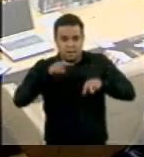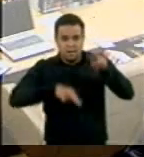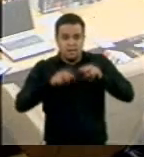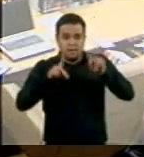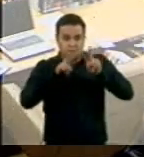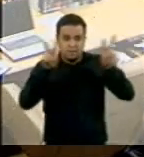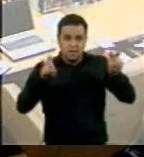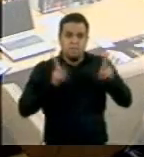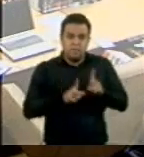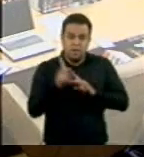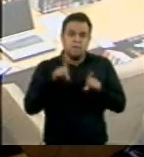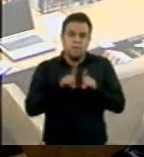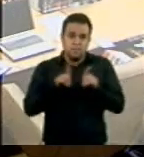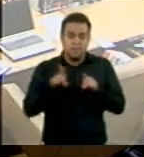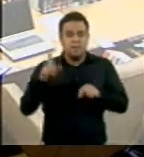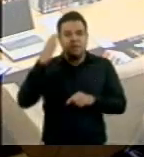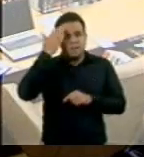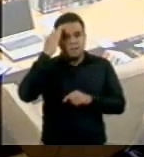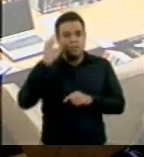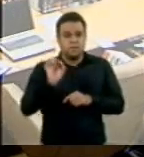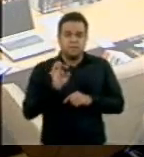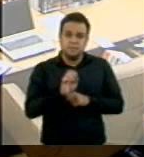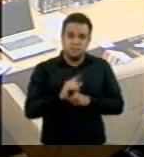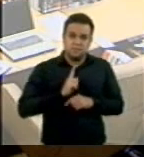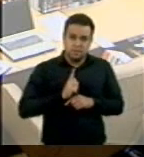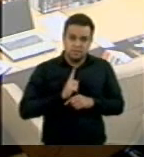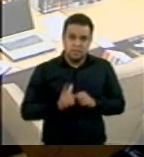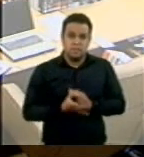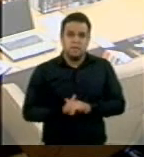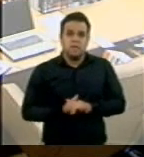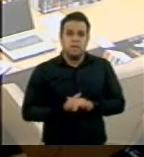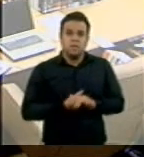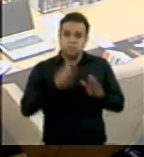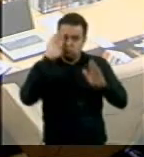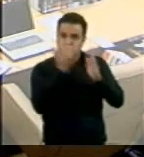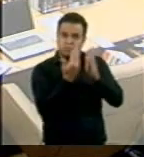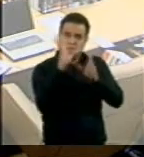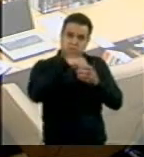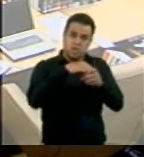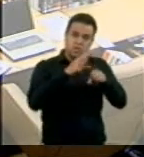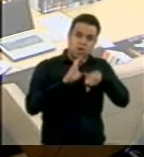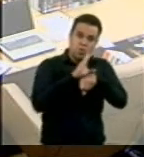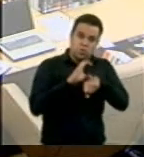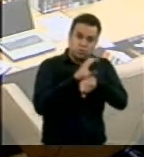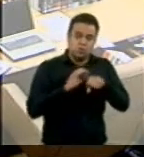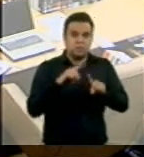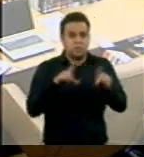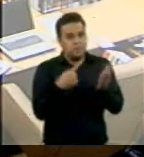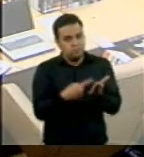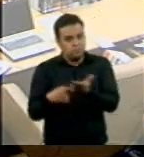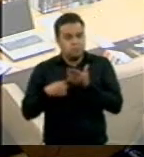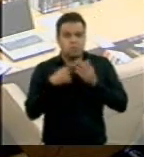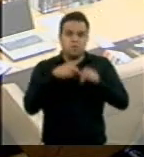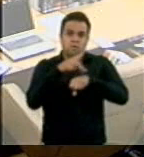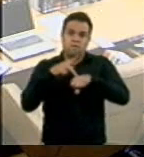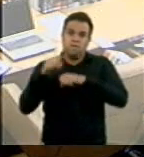também entendo, pelo caráter materialmente constitucional dos tratados e convenções internacionais sobre direitos